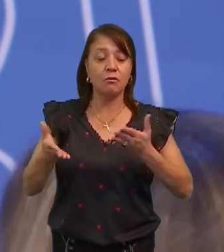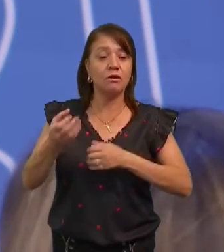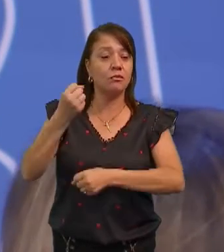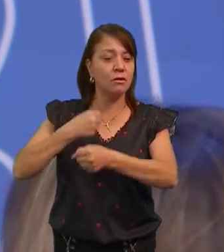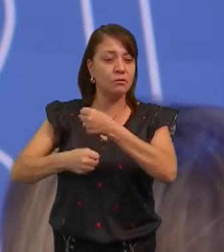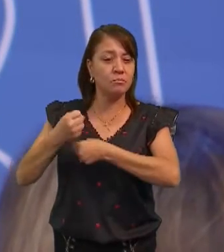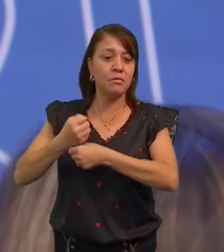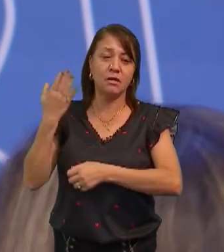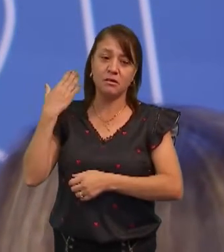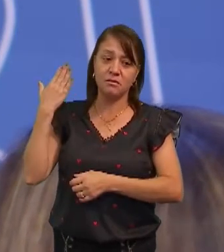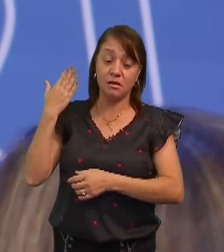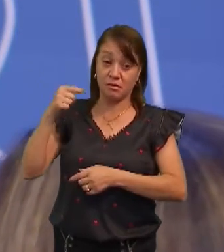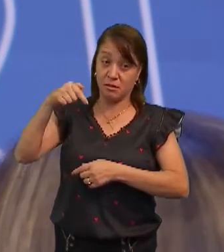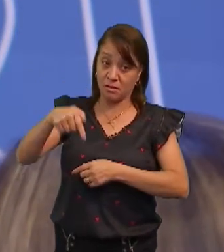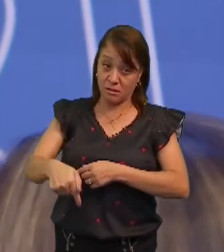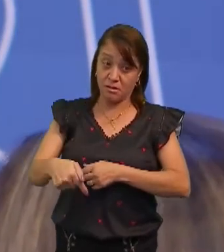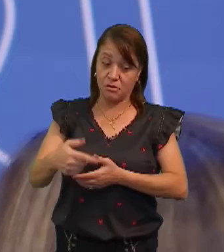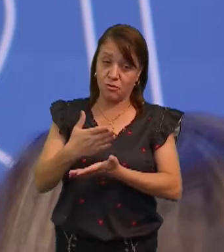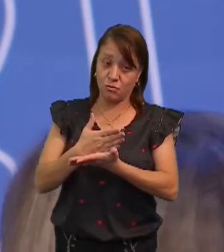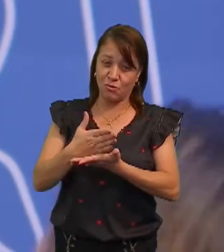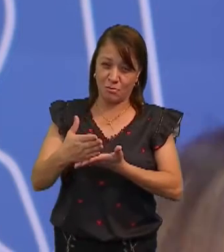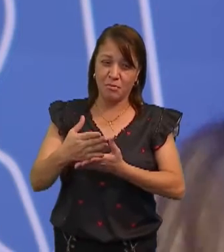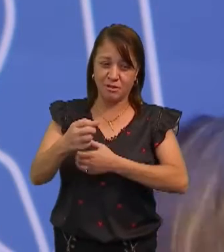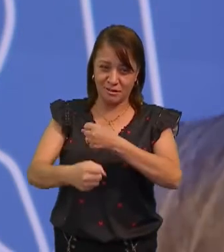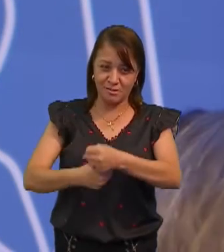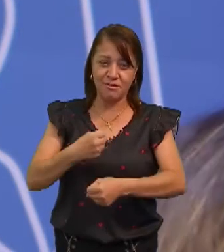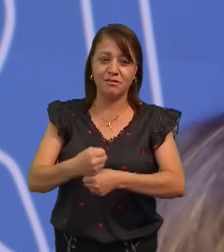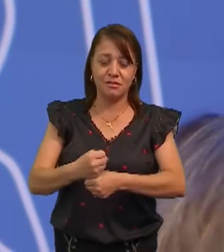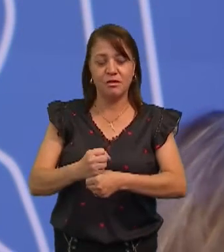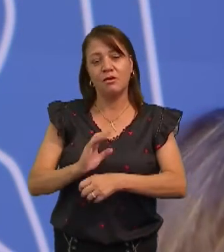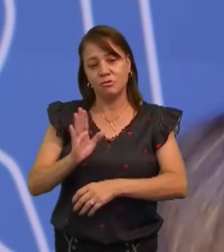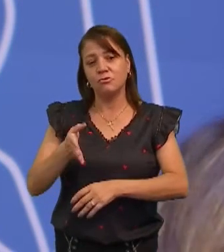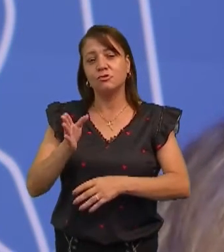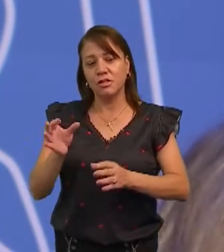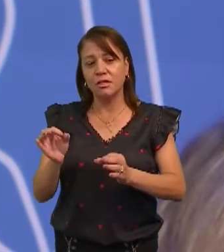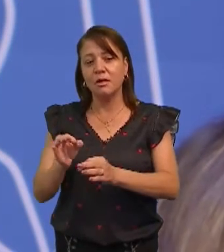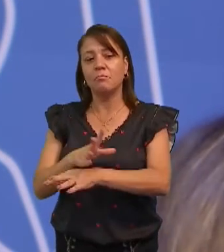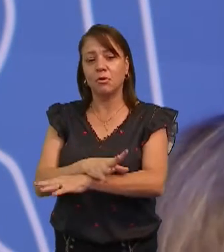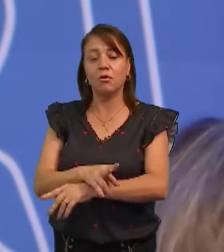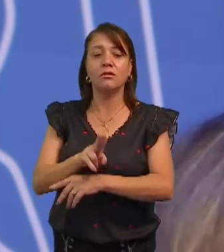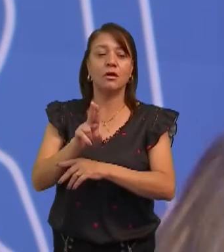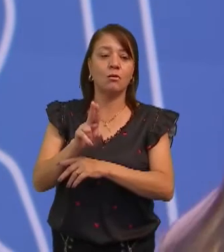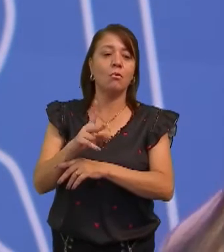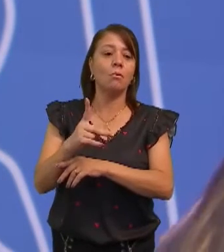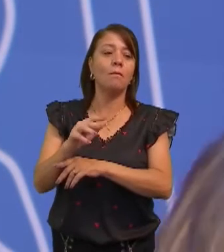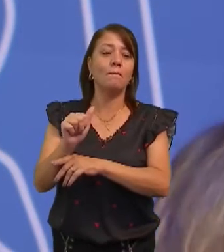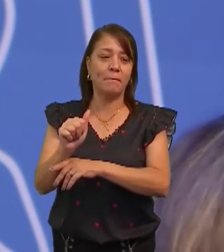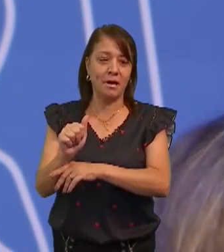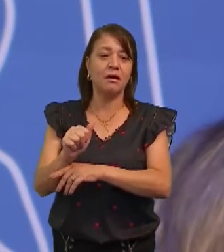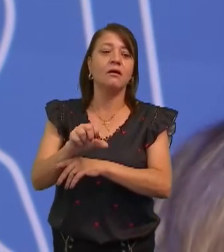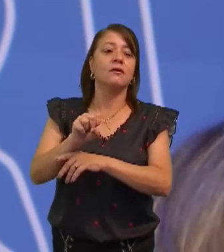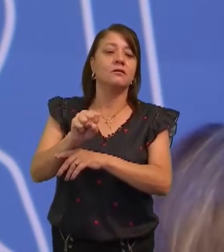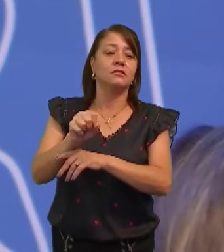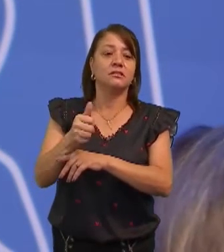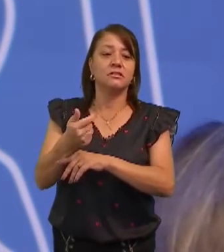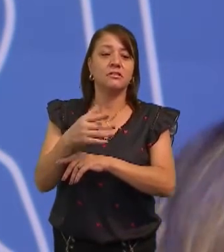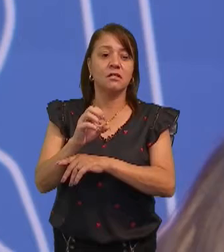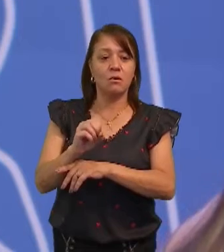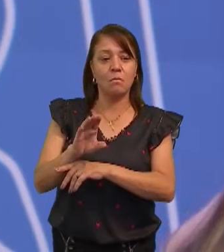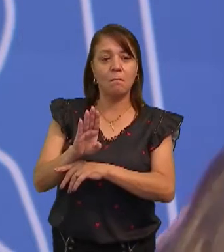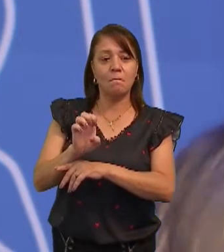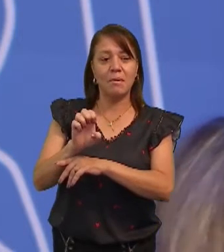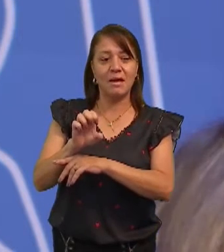desse ano me perdoe eh entregamos né a unidade básica de São Benedito e agora tá vindo também a unidade básica